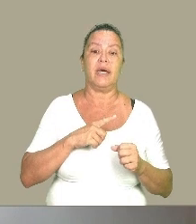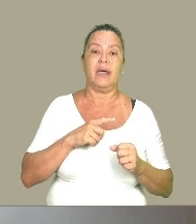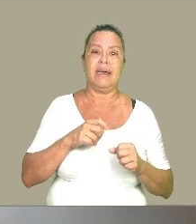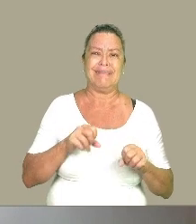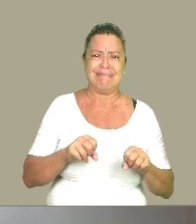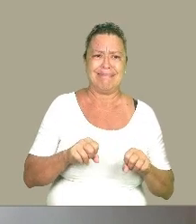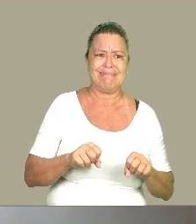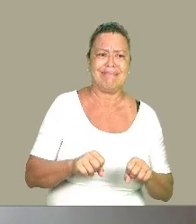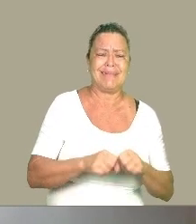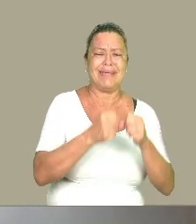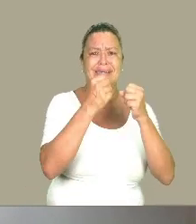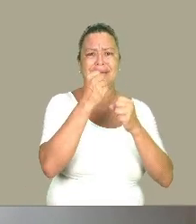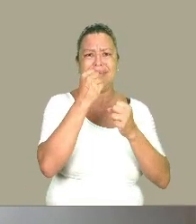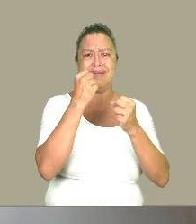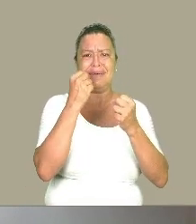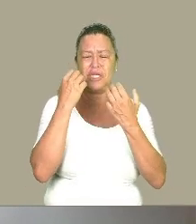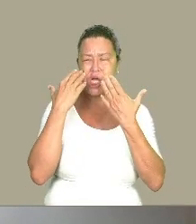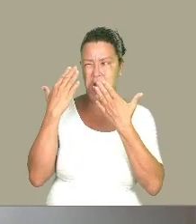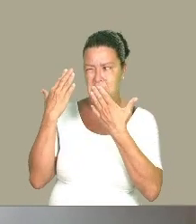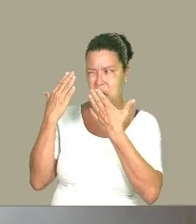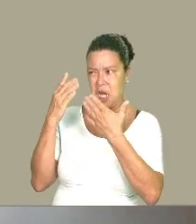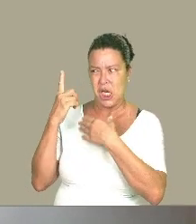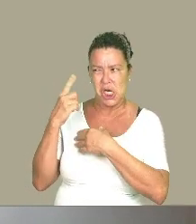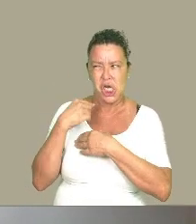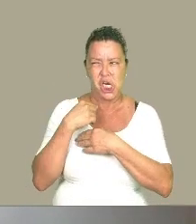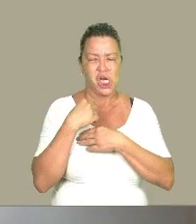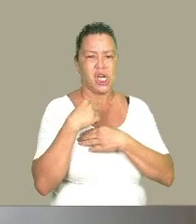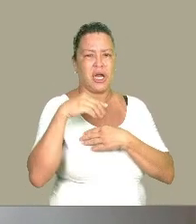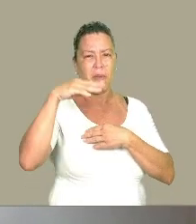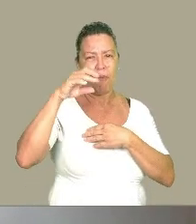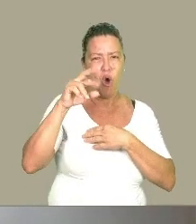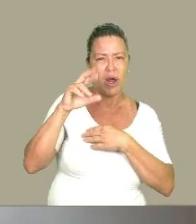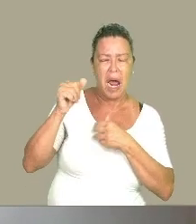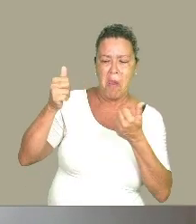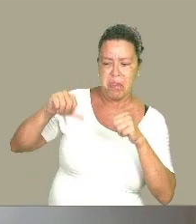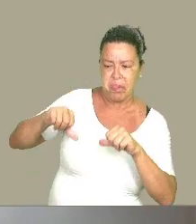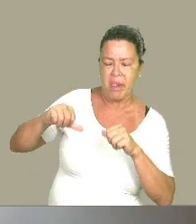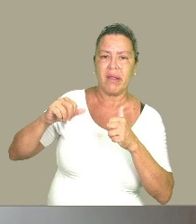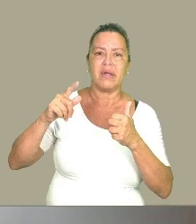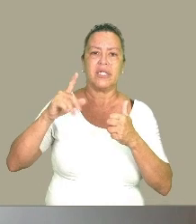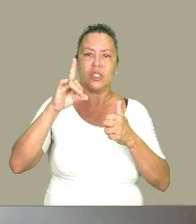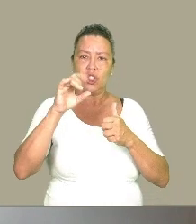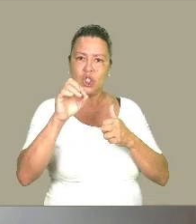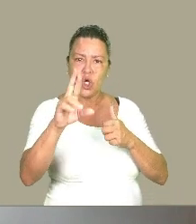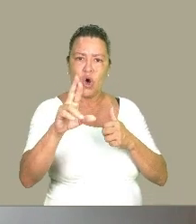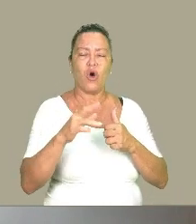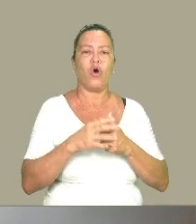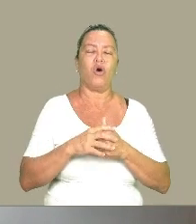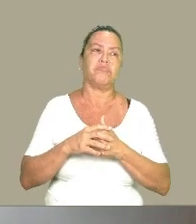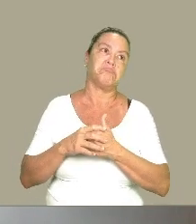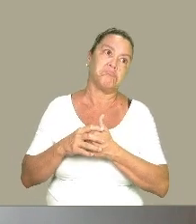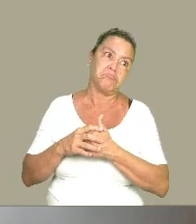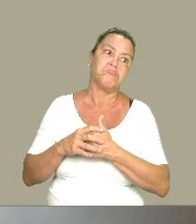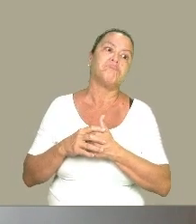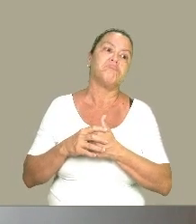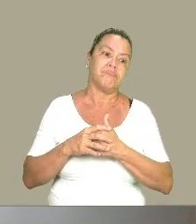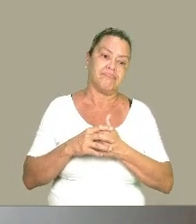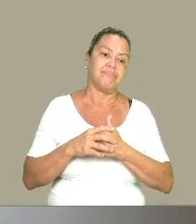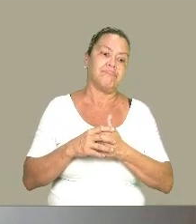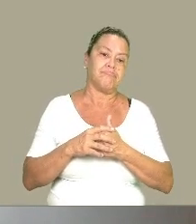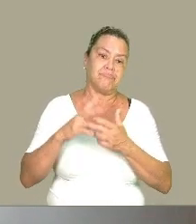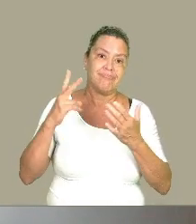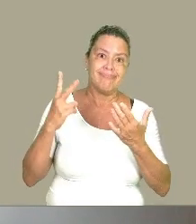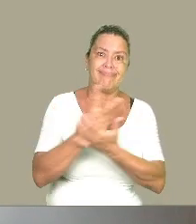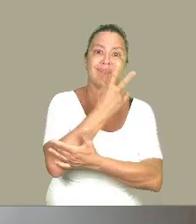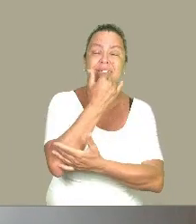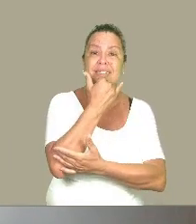desarmonia, desconfiança, conflitos morais, né, dores, muitas vezes tragédias, né?